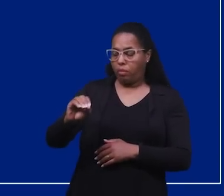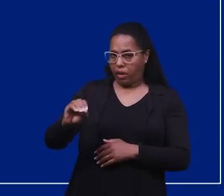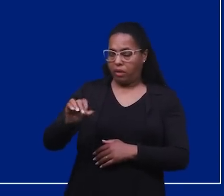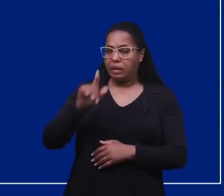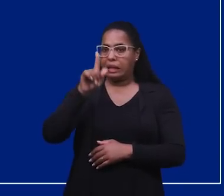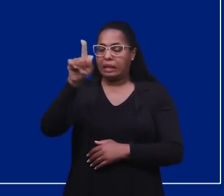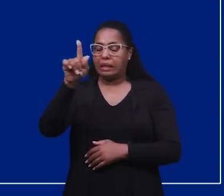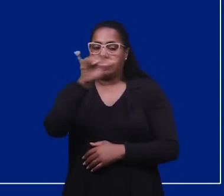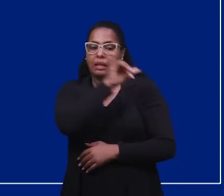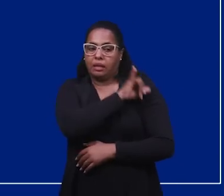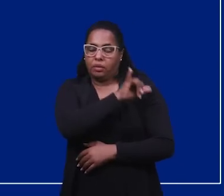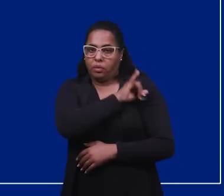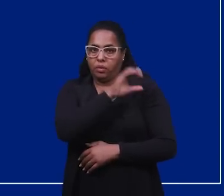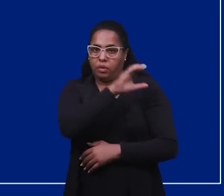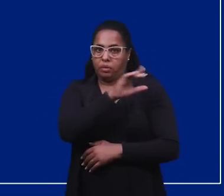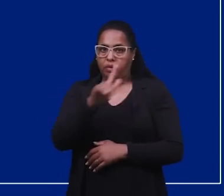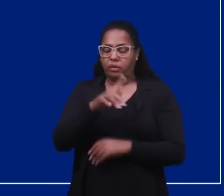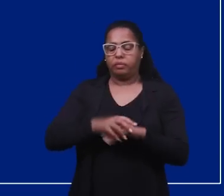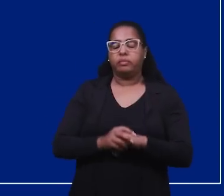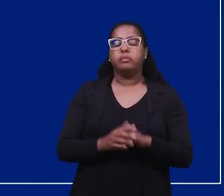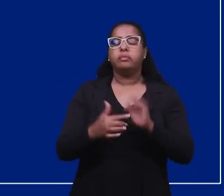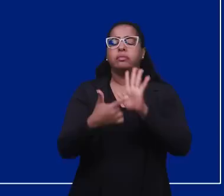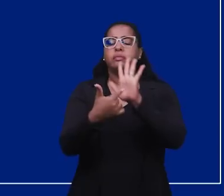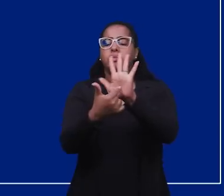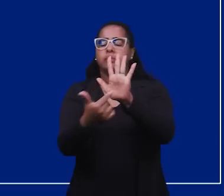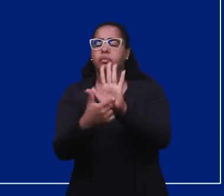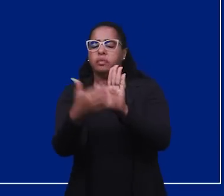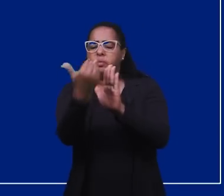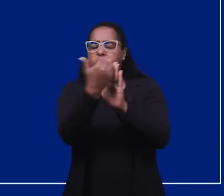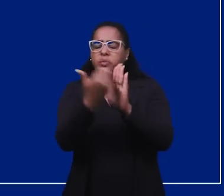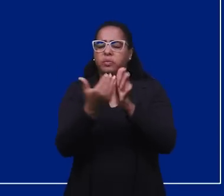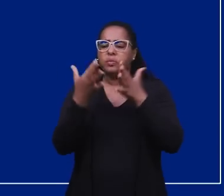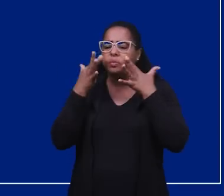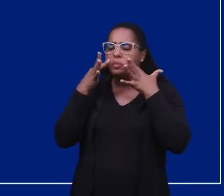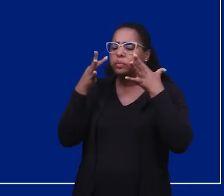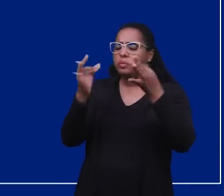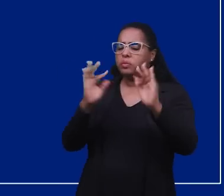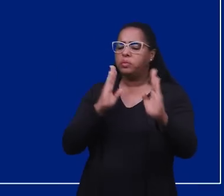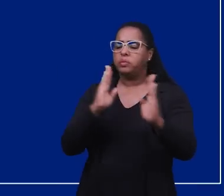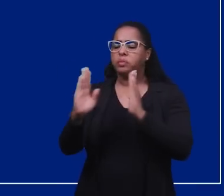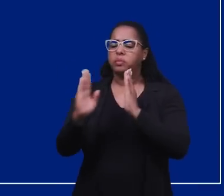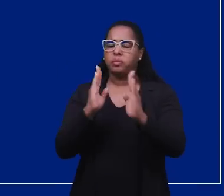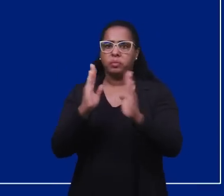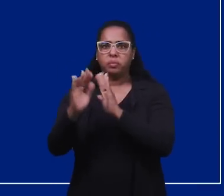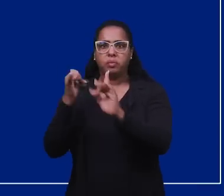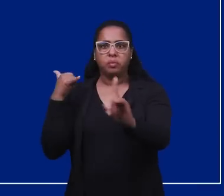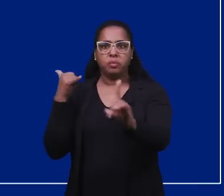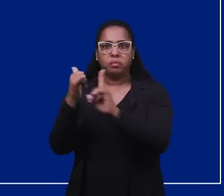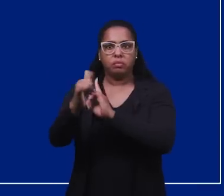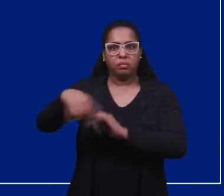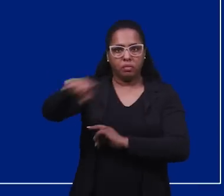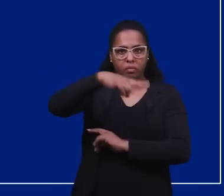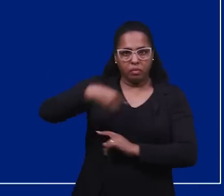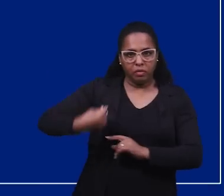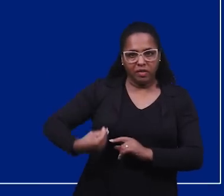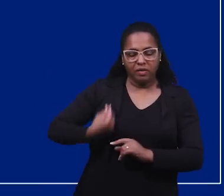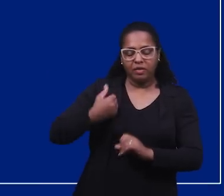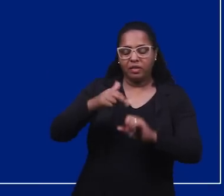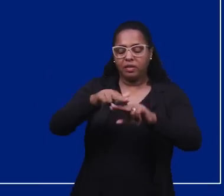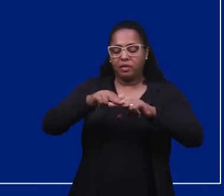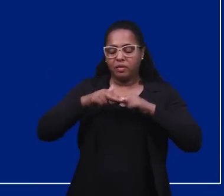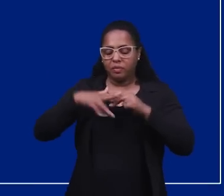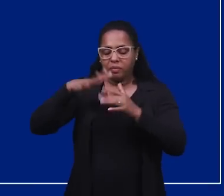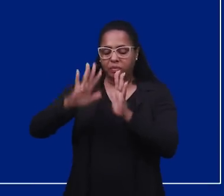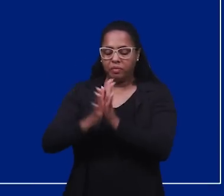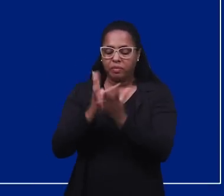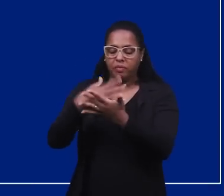Rio de Janeiro. E ele diz o seguinte: o programa tem nos despertado para o momento profético que estamos vivendo, através